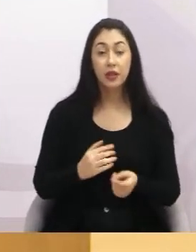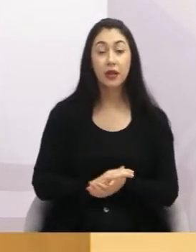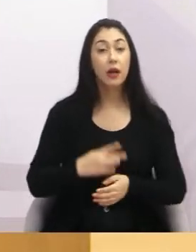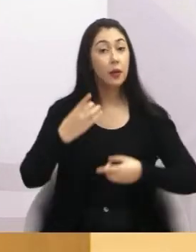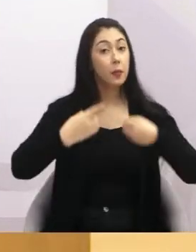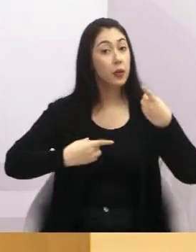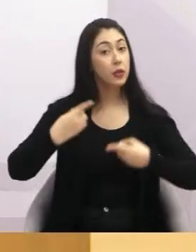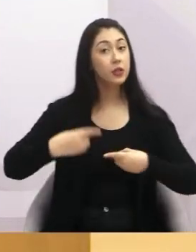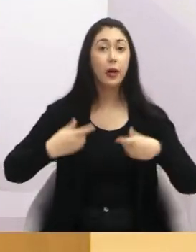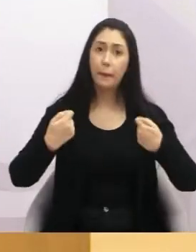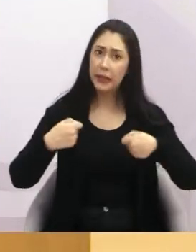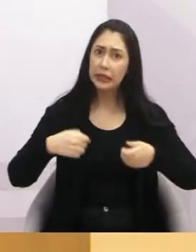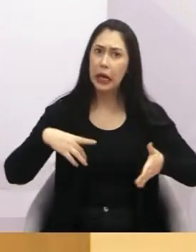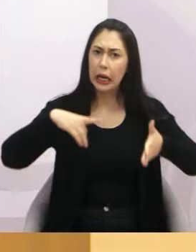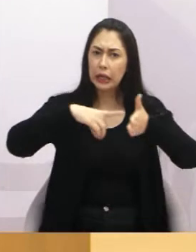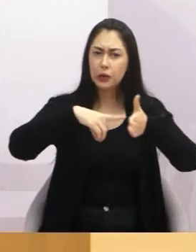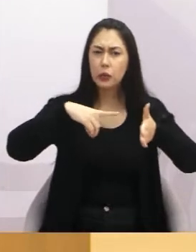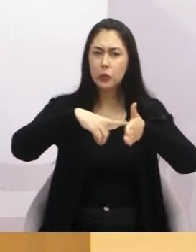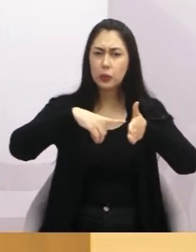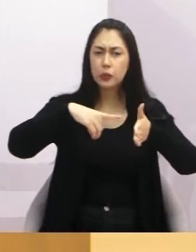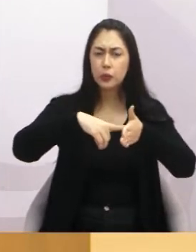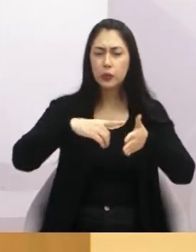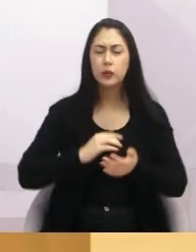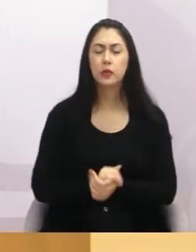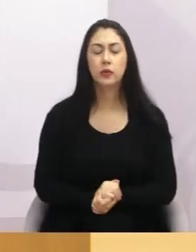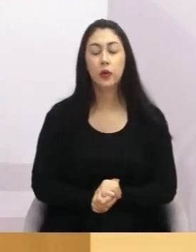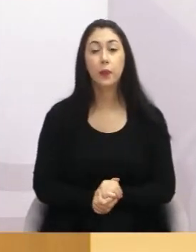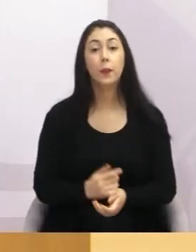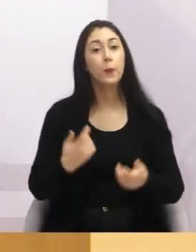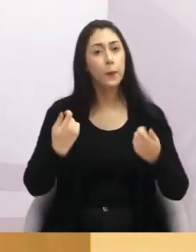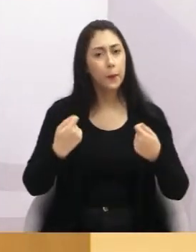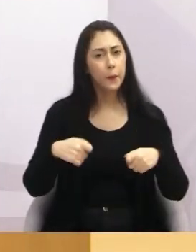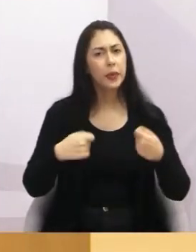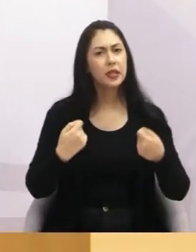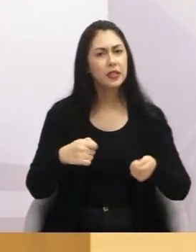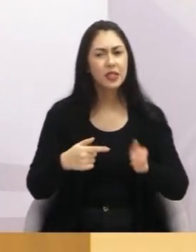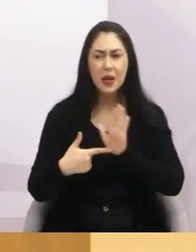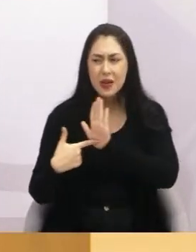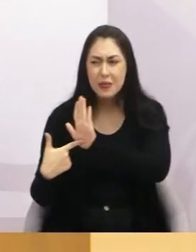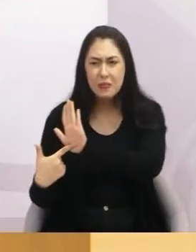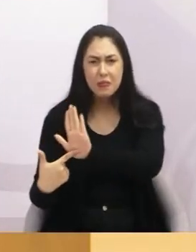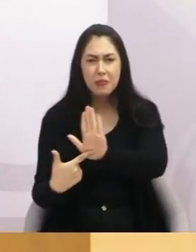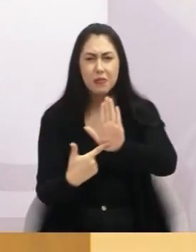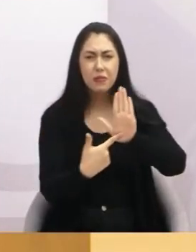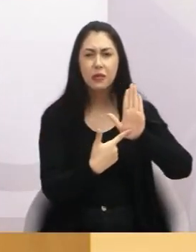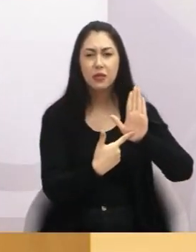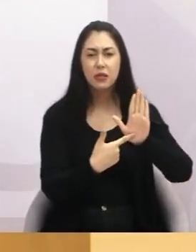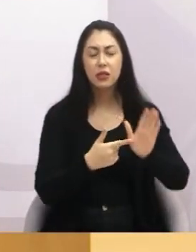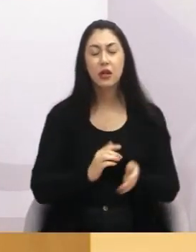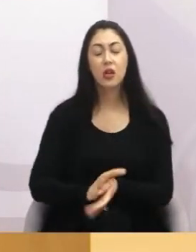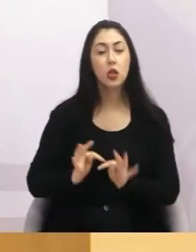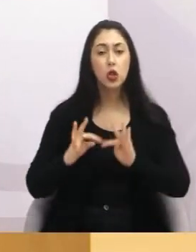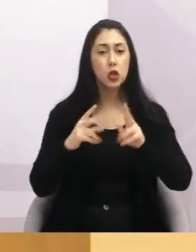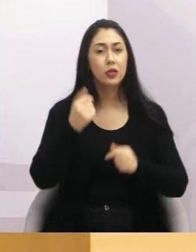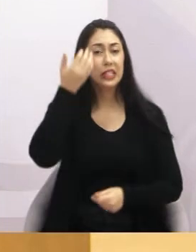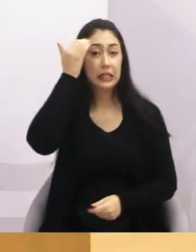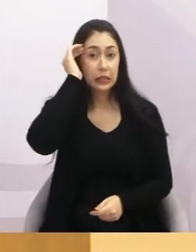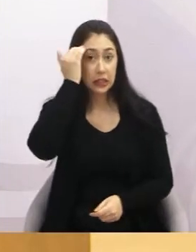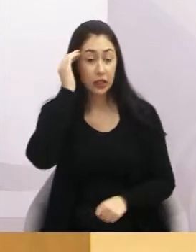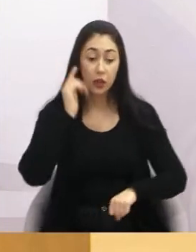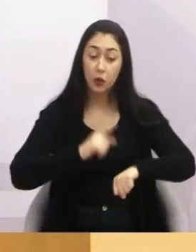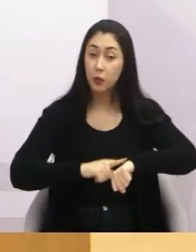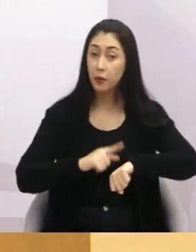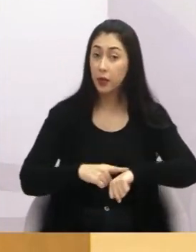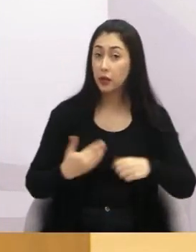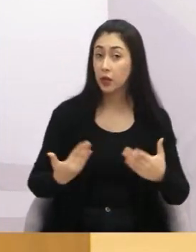política precisa ser denunciada, esse tipo de política precisa ser explícita para as pessoas entenderem esse momento